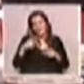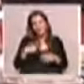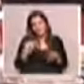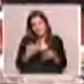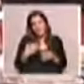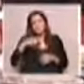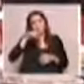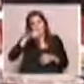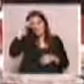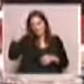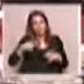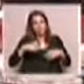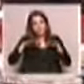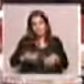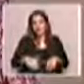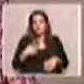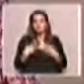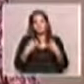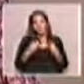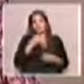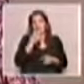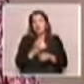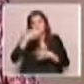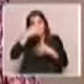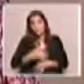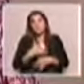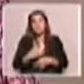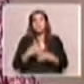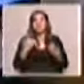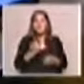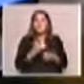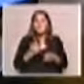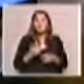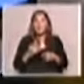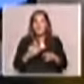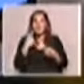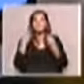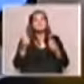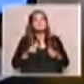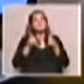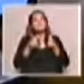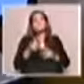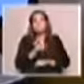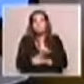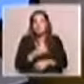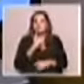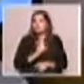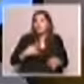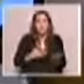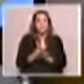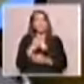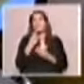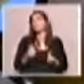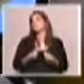Há uma psiquiatra que eu gosto muito de trabalhar com comportamento alimentar, que diz que o botão do prazer encrava. É quando a pessoa não consegue parar de fazer a coisa porque